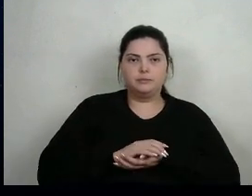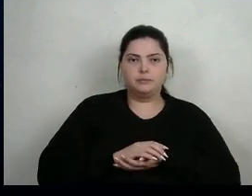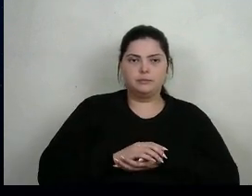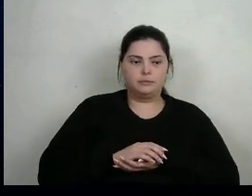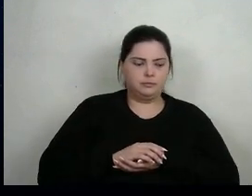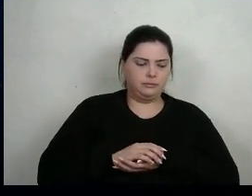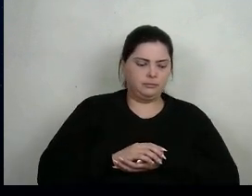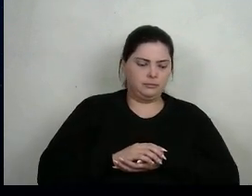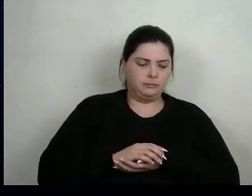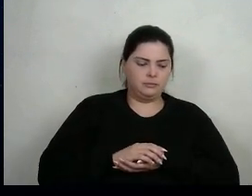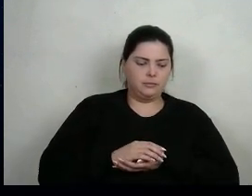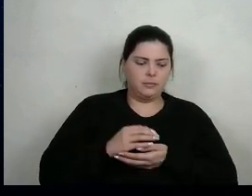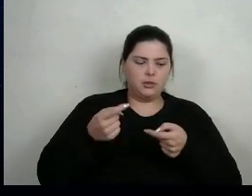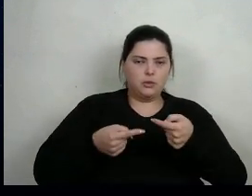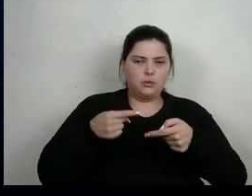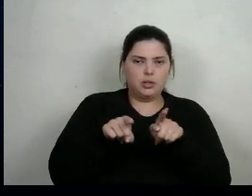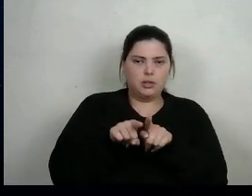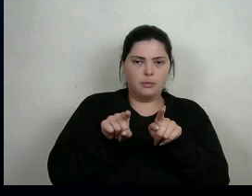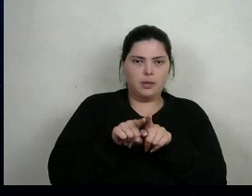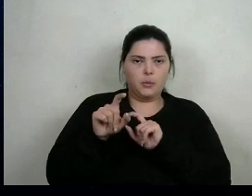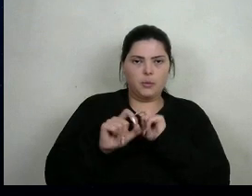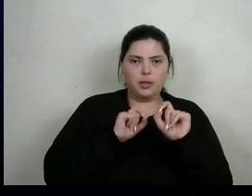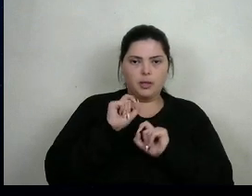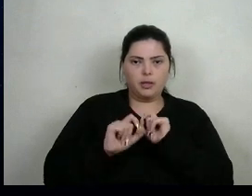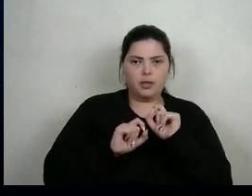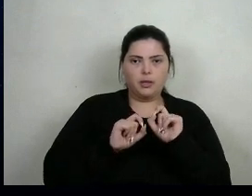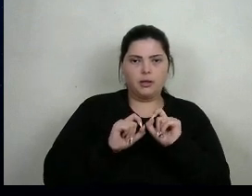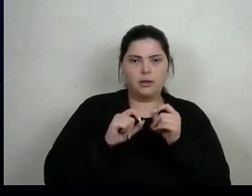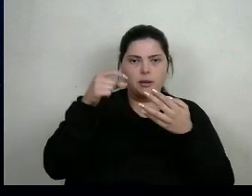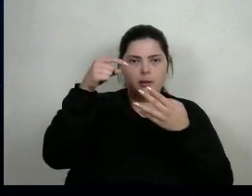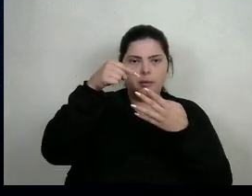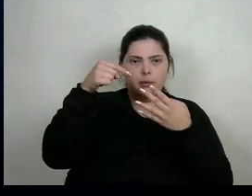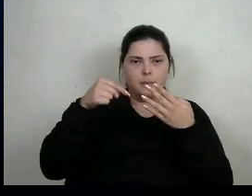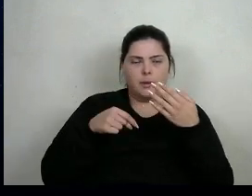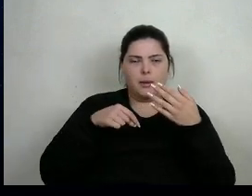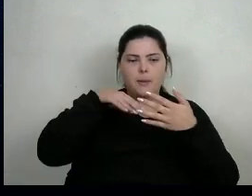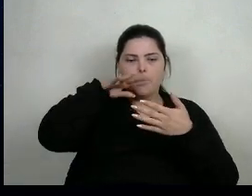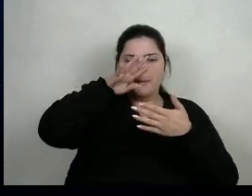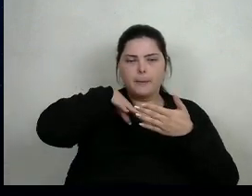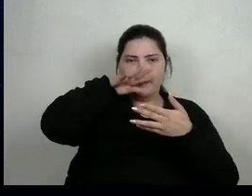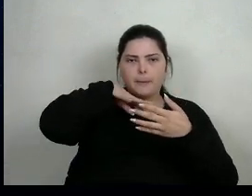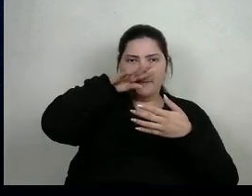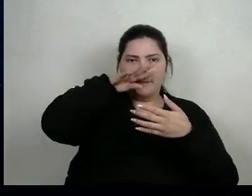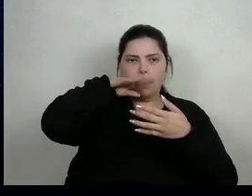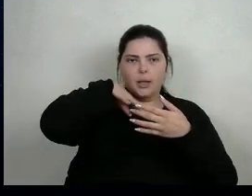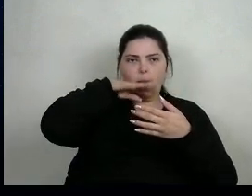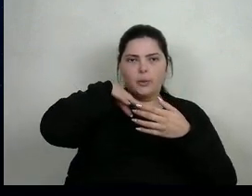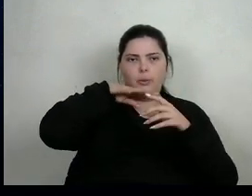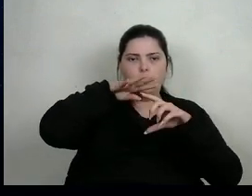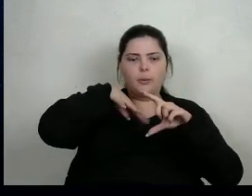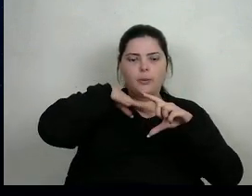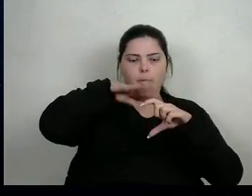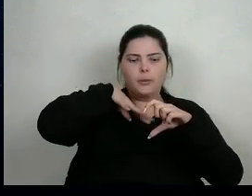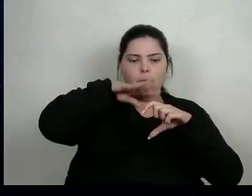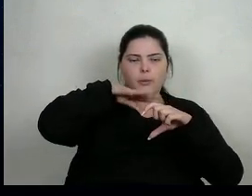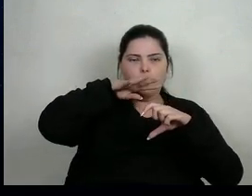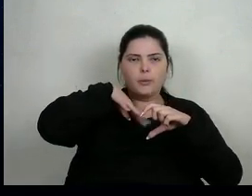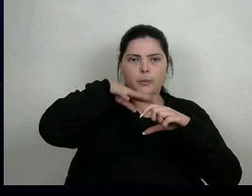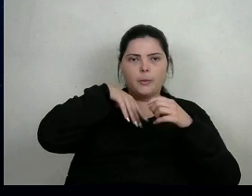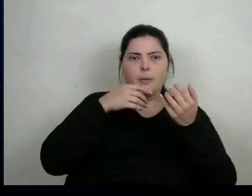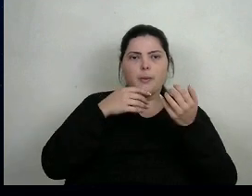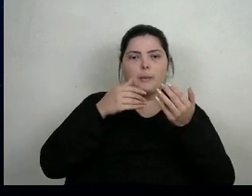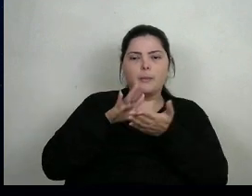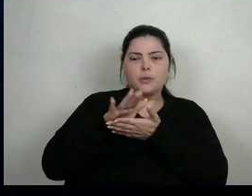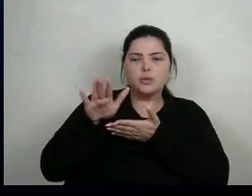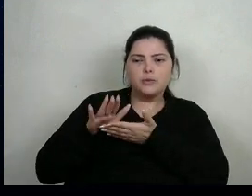eu queria discutir aqui com vocês alguns mitos e equívocos a respeito sobre produtividade de pessoas que trabalham com desenvolvimento e eu acho que